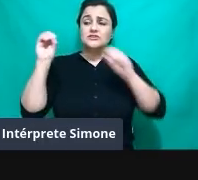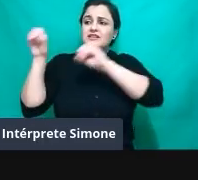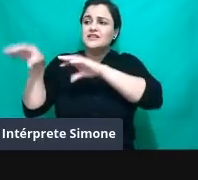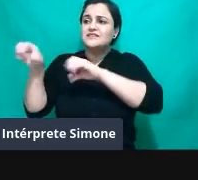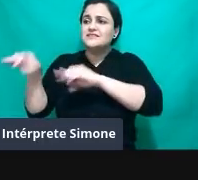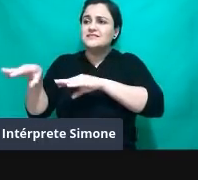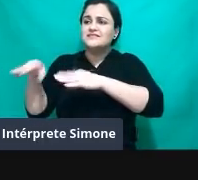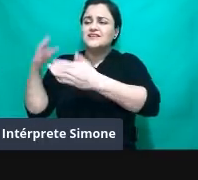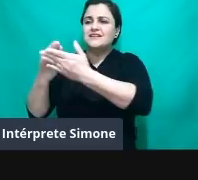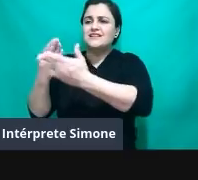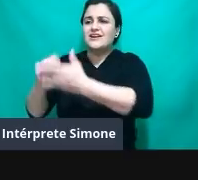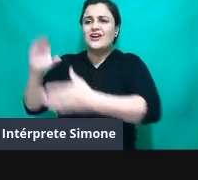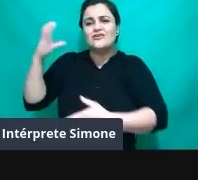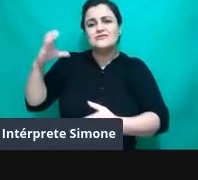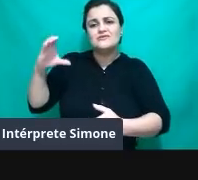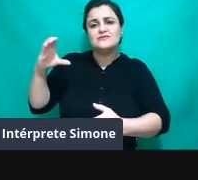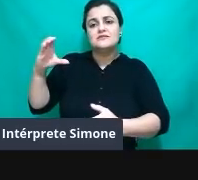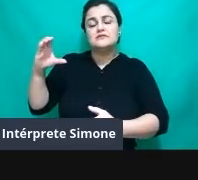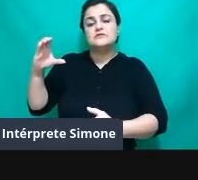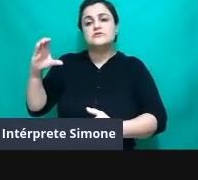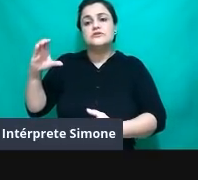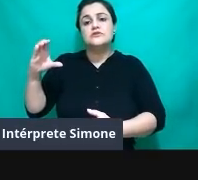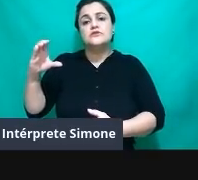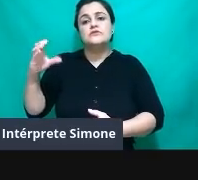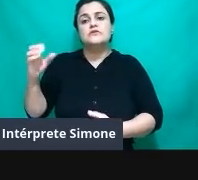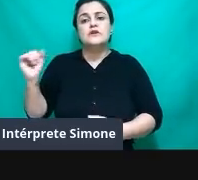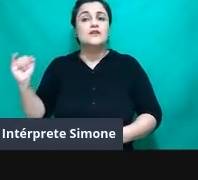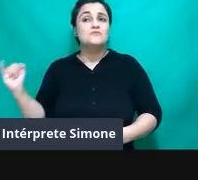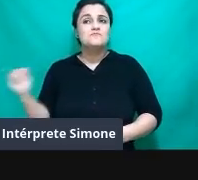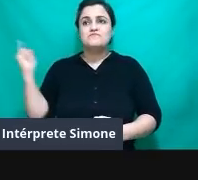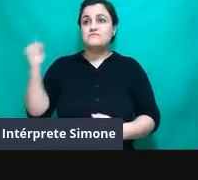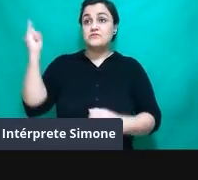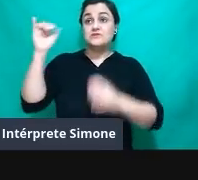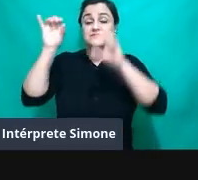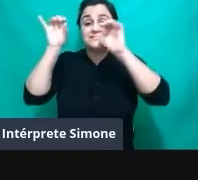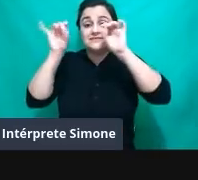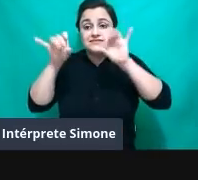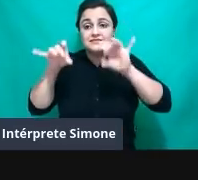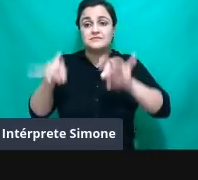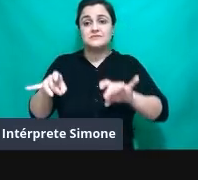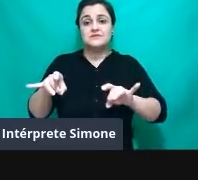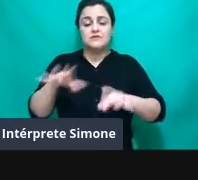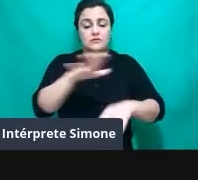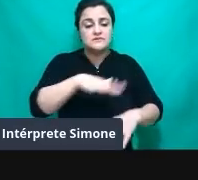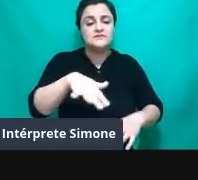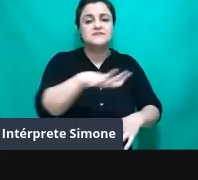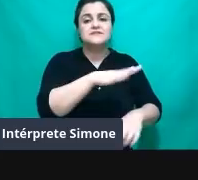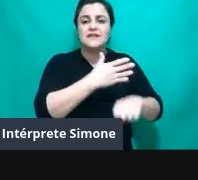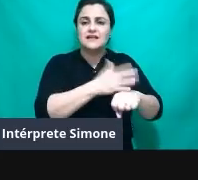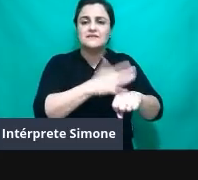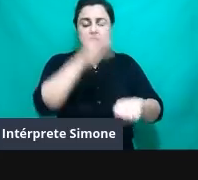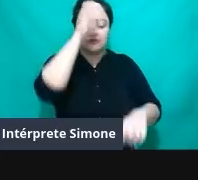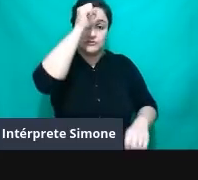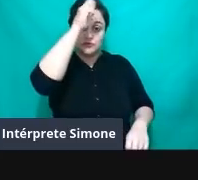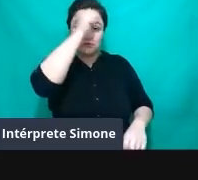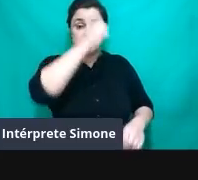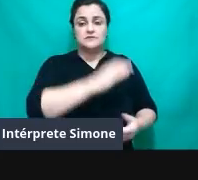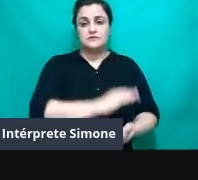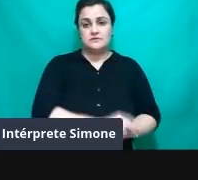predominância nesse campo, né, nessa área de atuação. Agora, nós vamos falar por